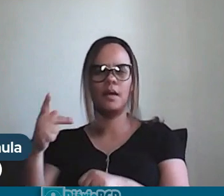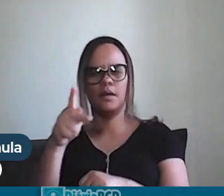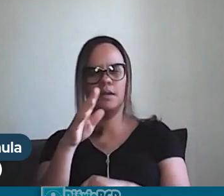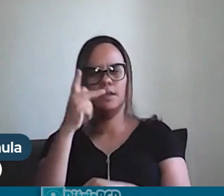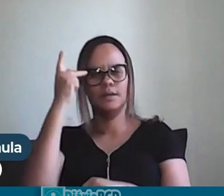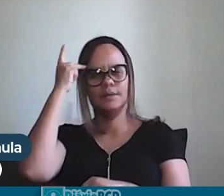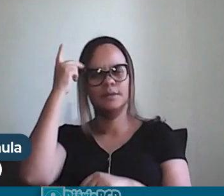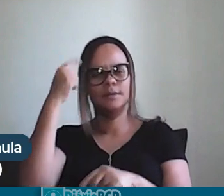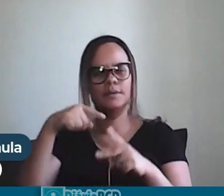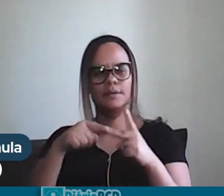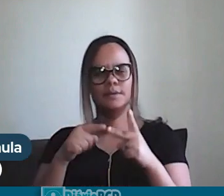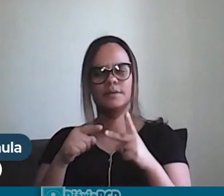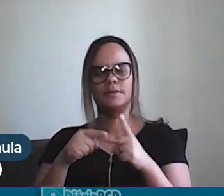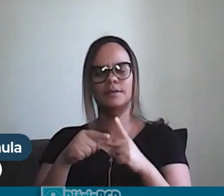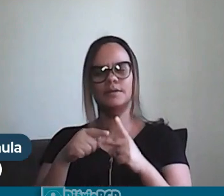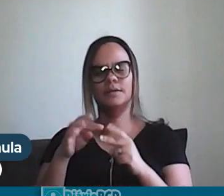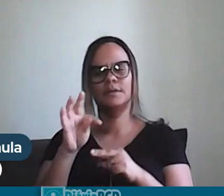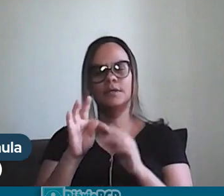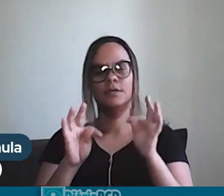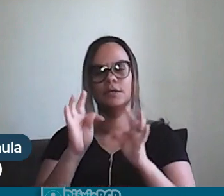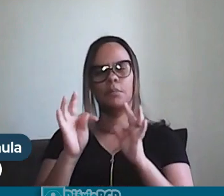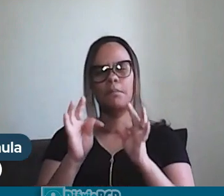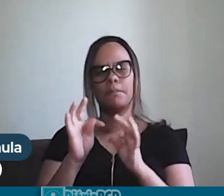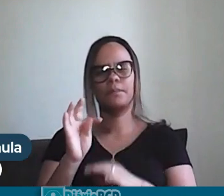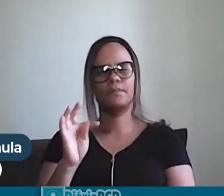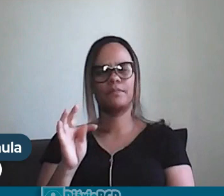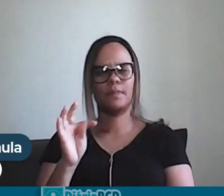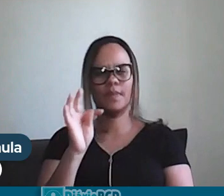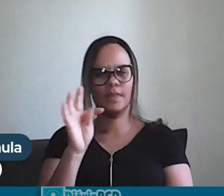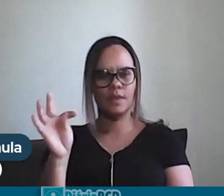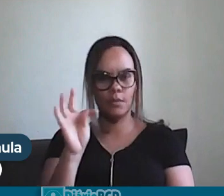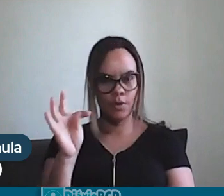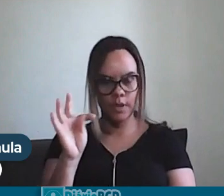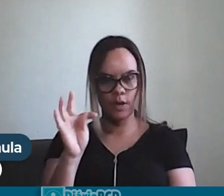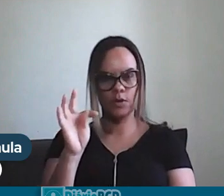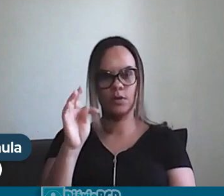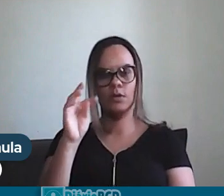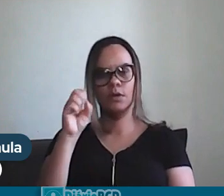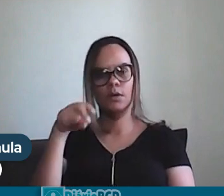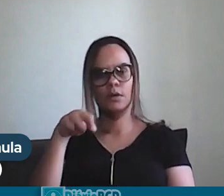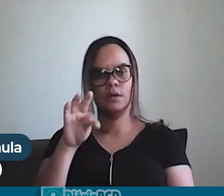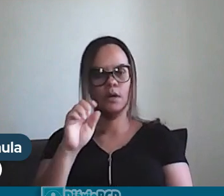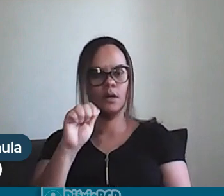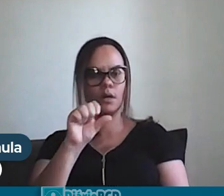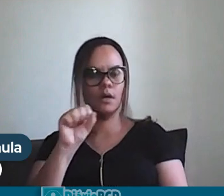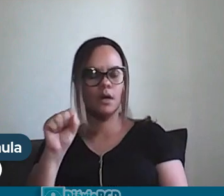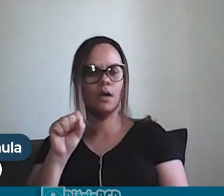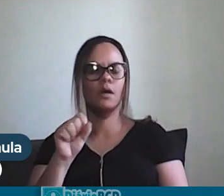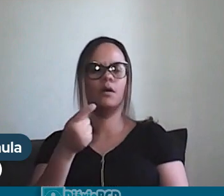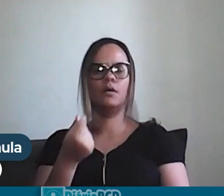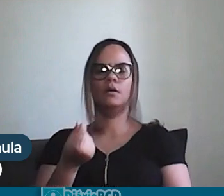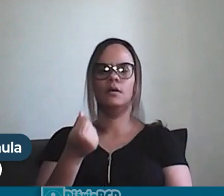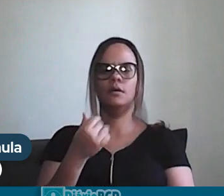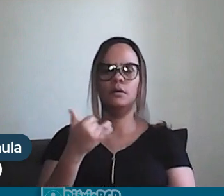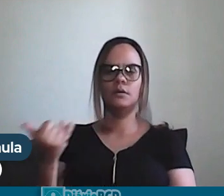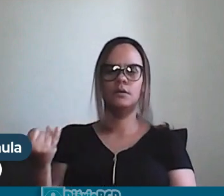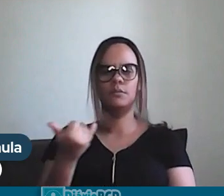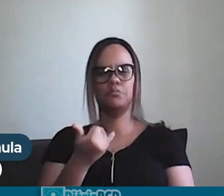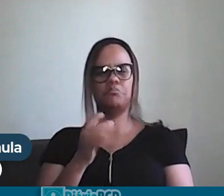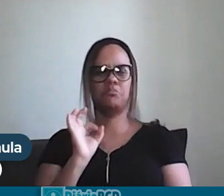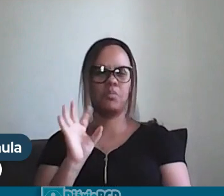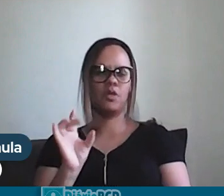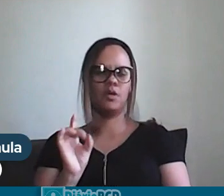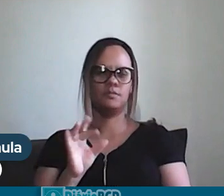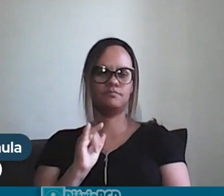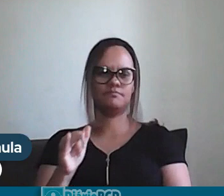e junto ao Tribunal de Contas. Não vou aqui, né? Só estou informando isso. Doutora Laila, a